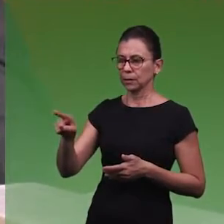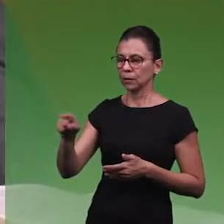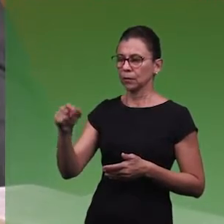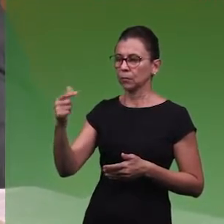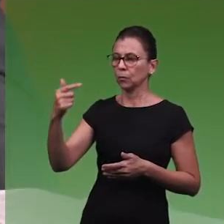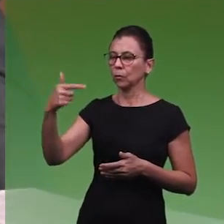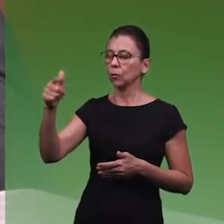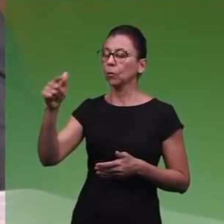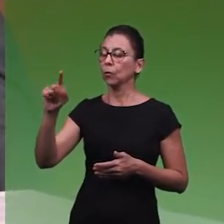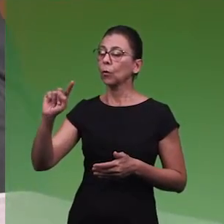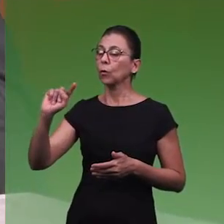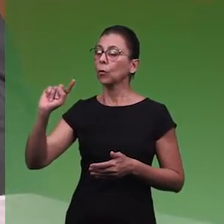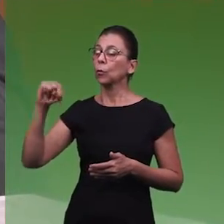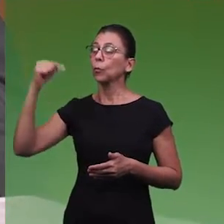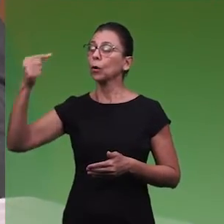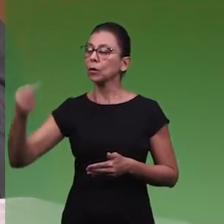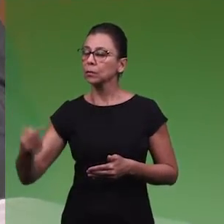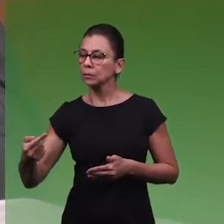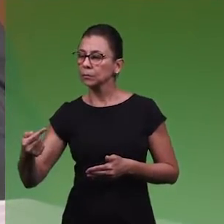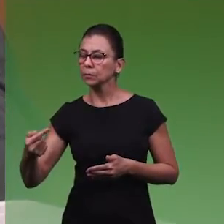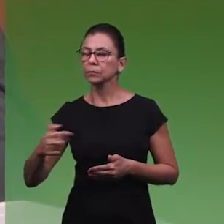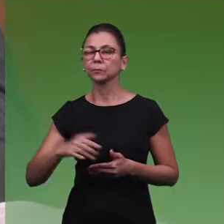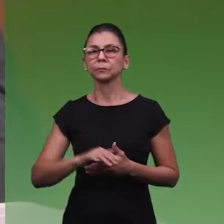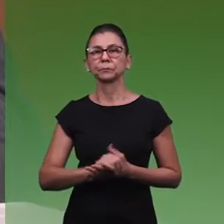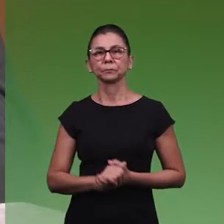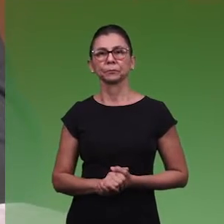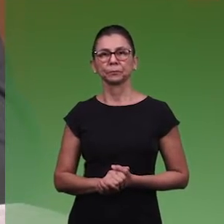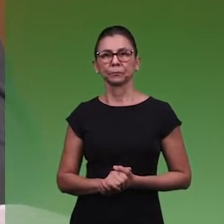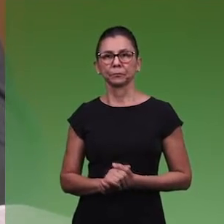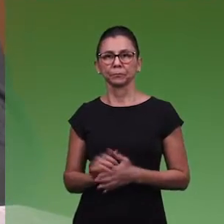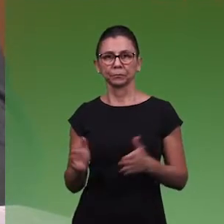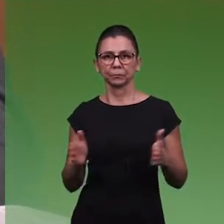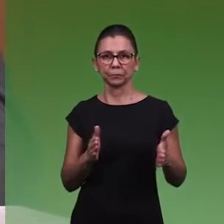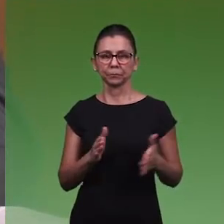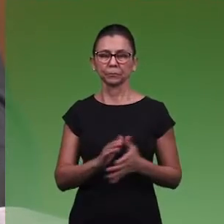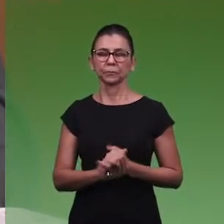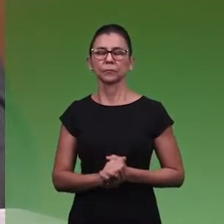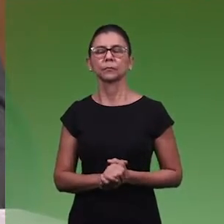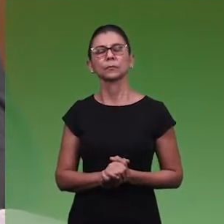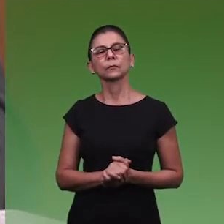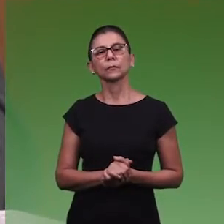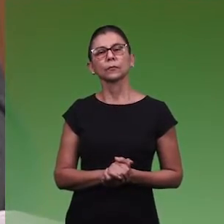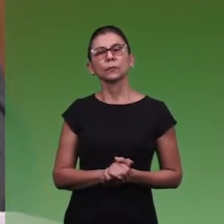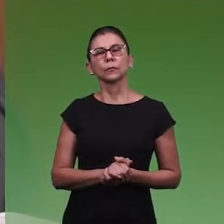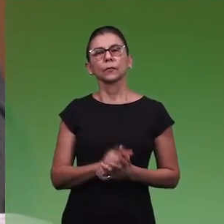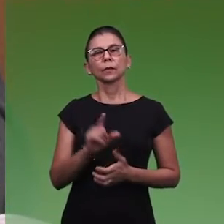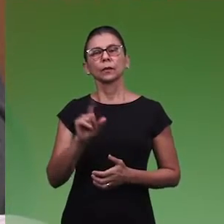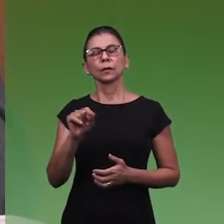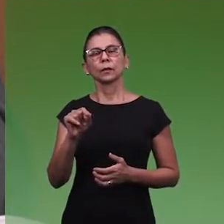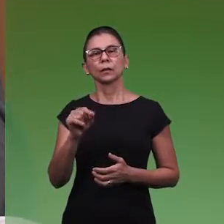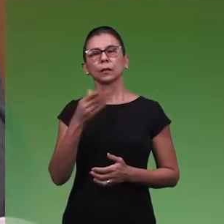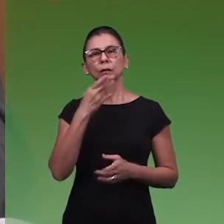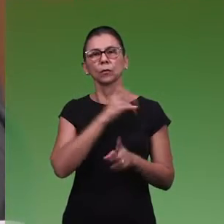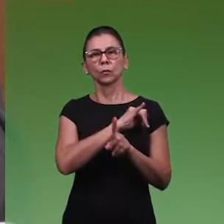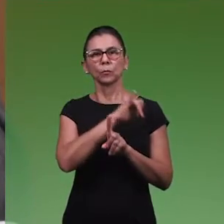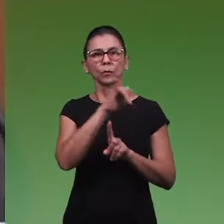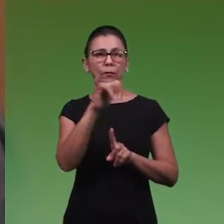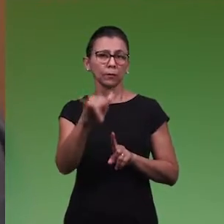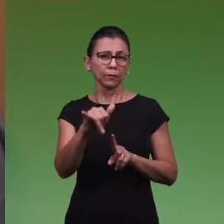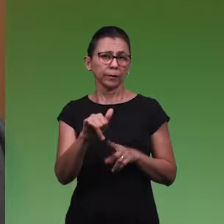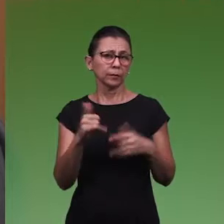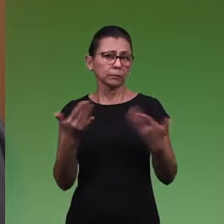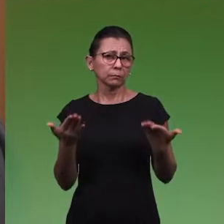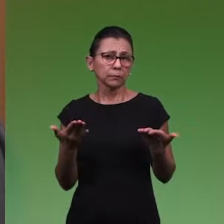Outro ensino: o profeta tem seu coração também. Ele também faz